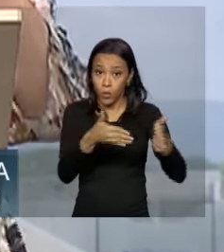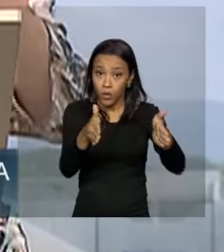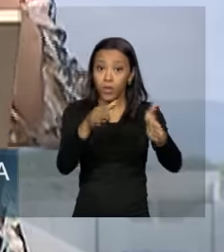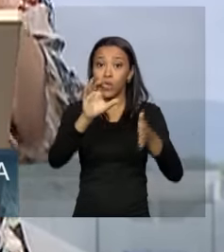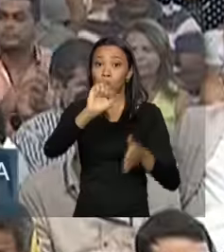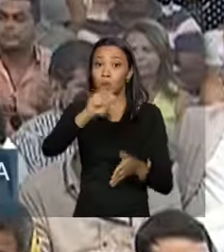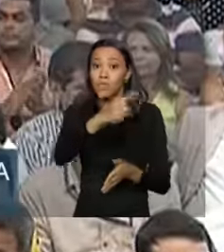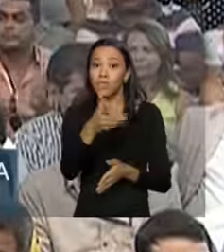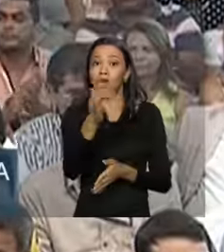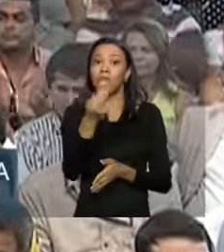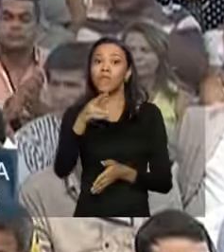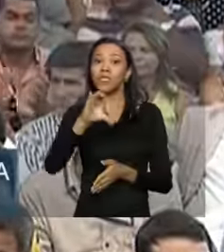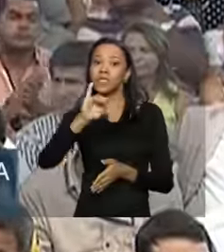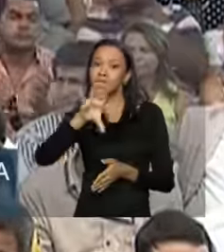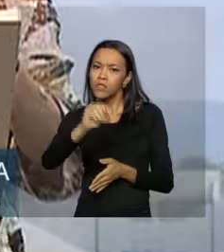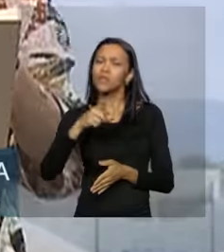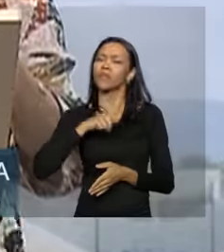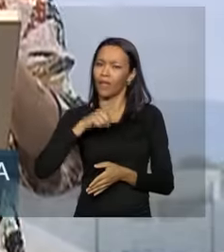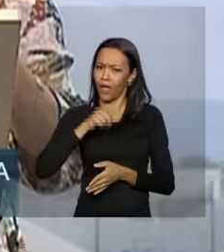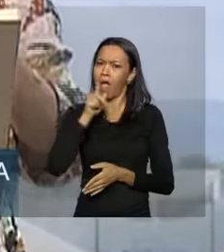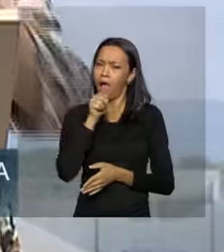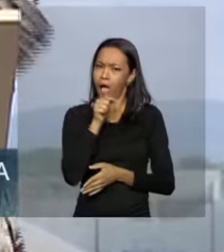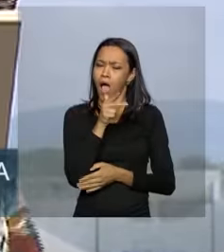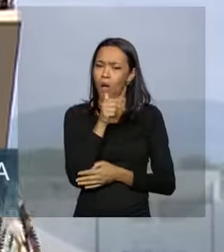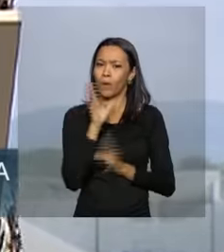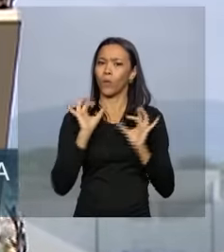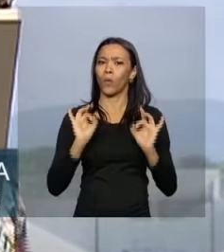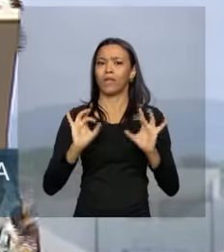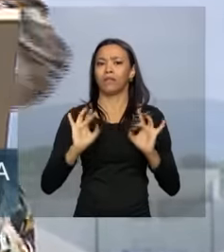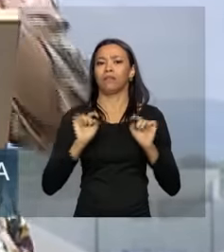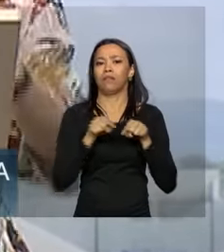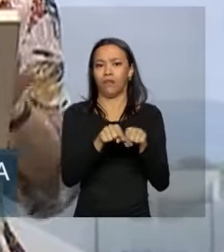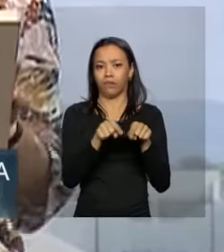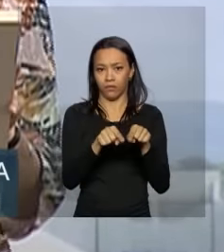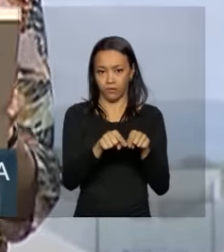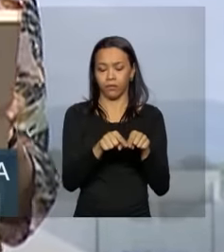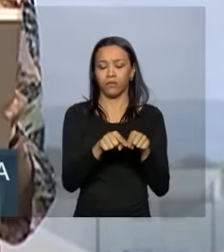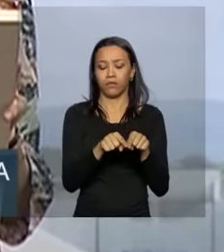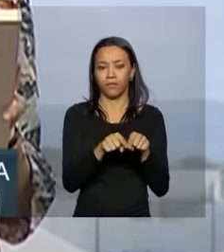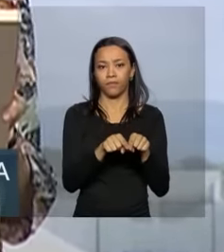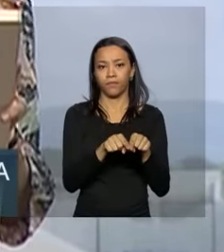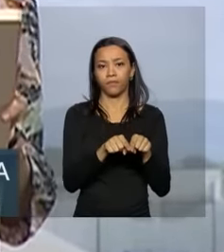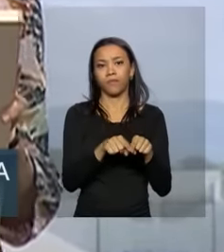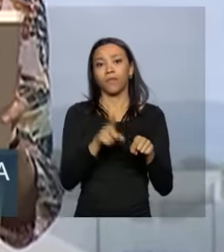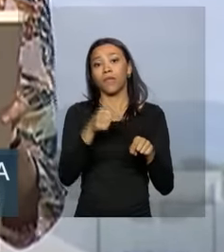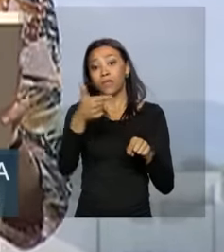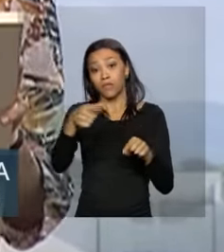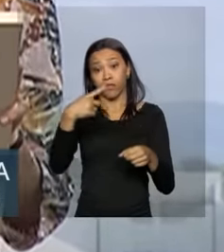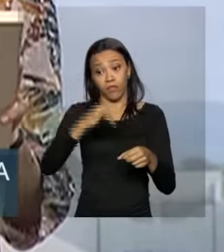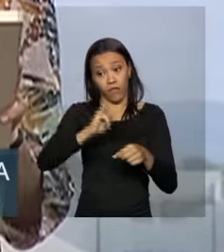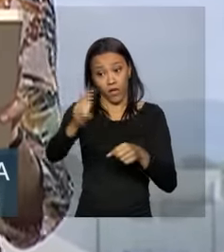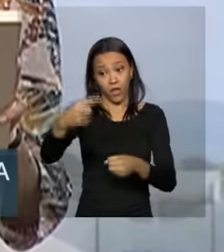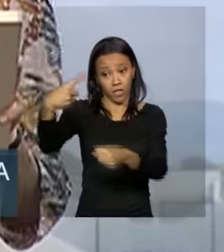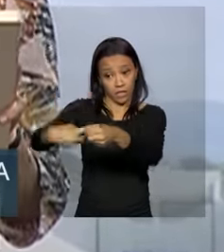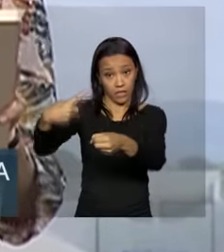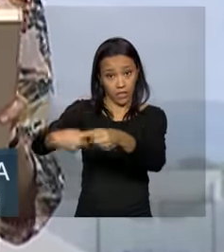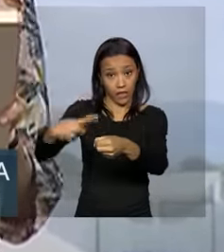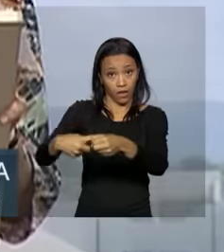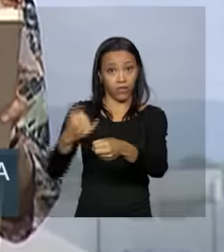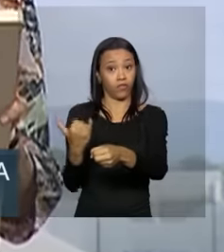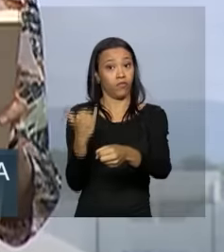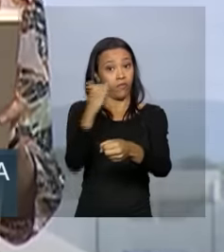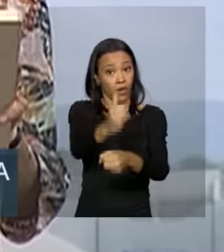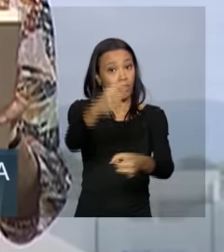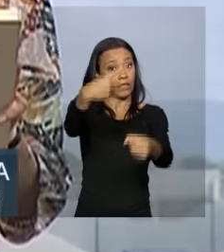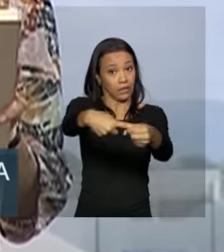água corrente e água de qualidade. Fazer isso, tanto lá para Delmiro Gouveia, tanto